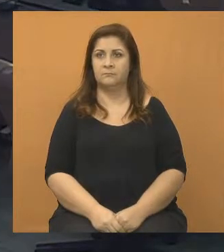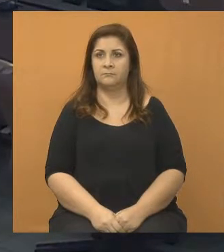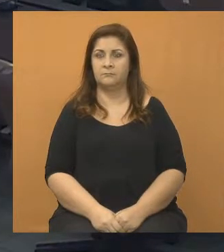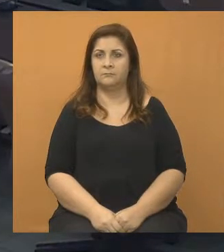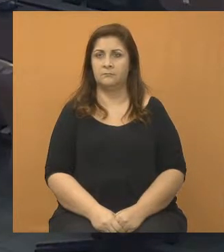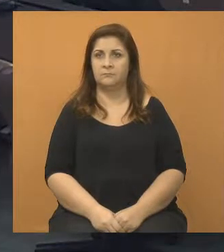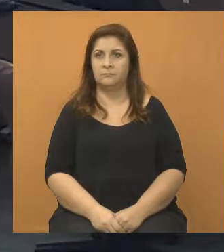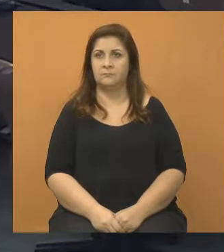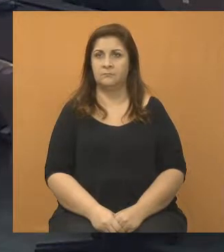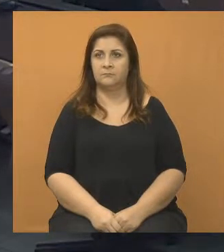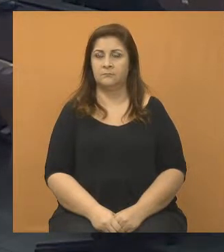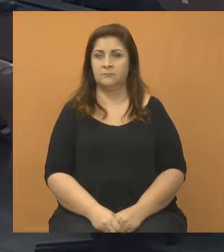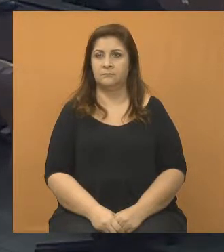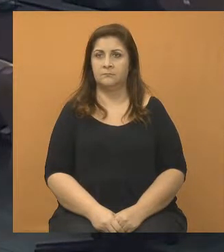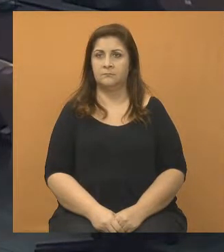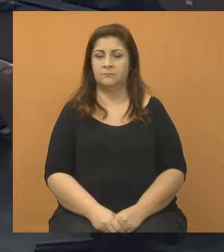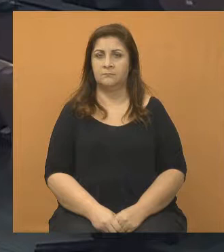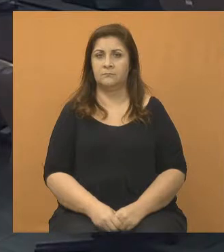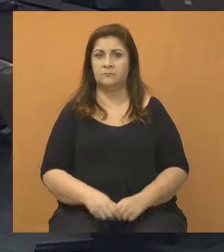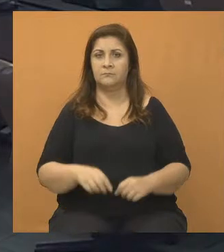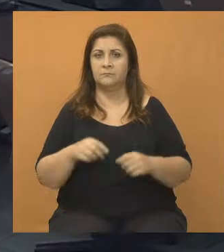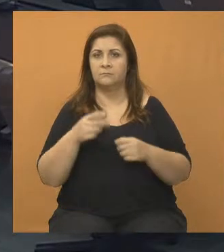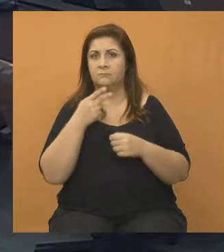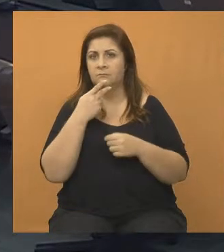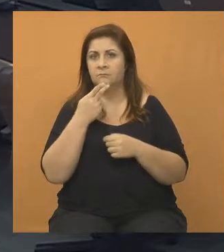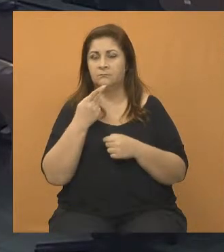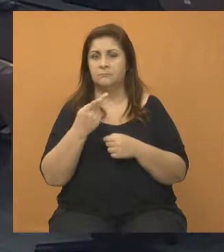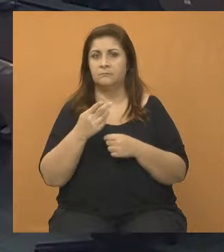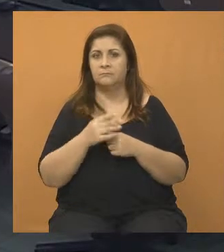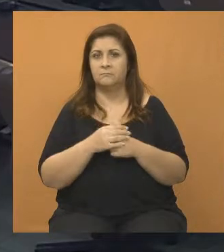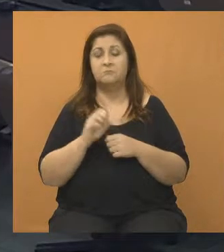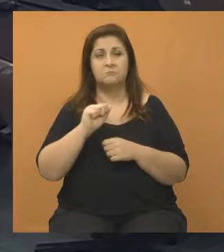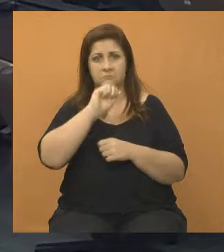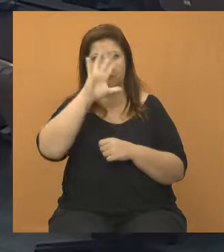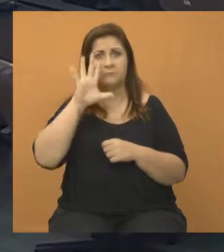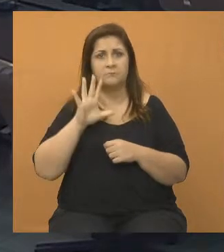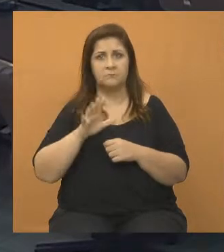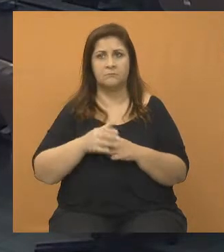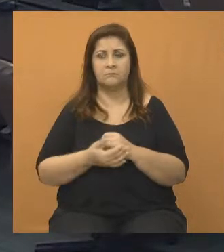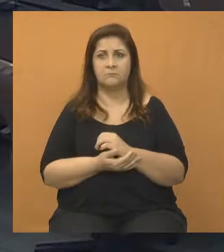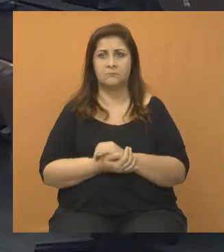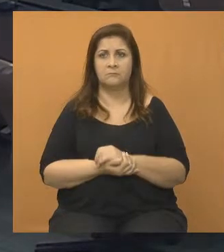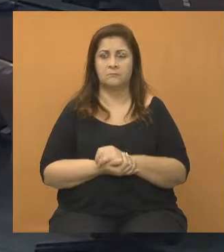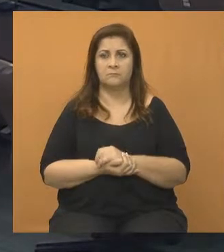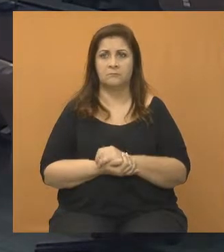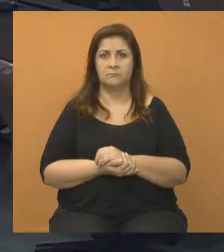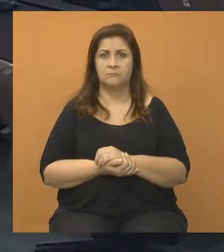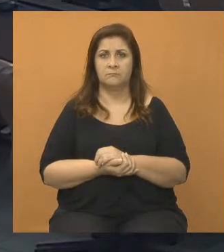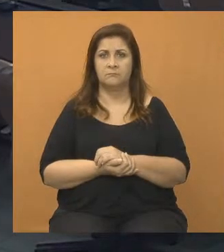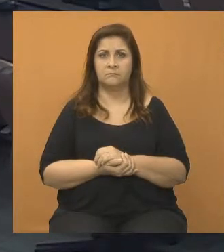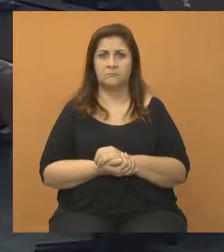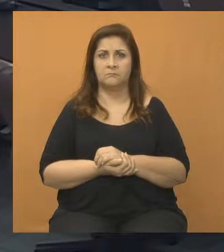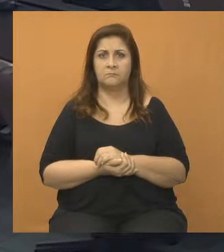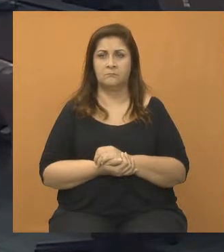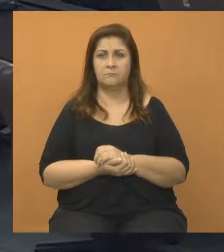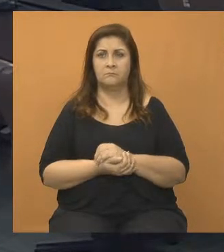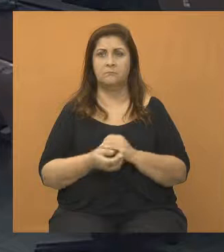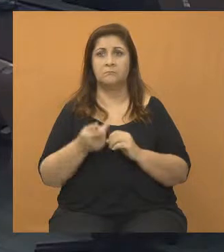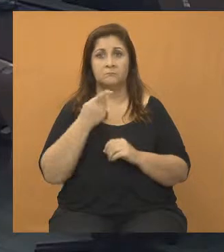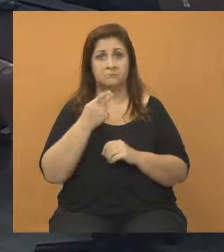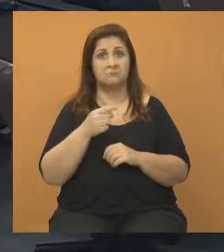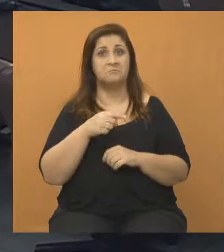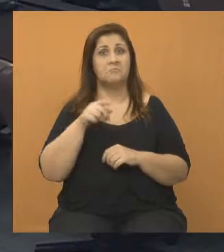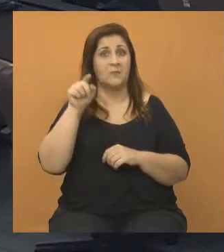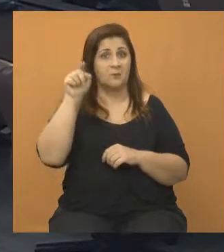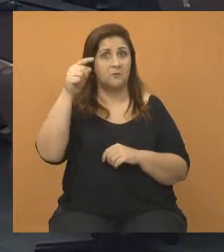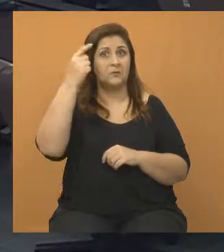Bom, Celso, na verdade eu tenho mais comentários. Eu acho que está claro. Eu confesso para você que vocês estão bastante